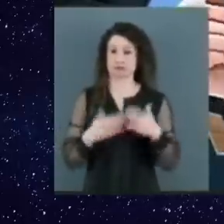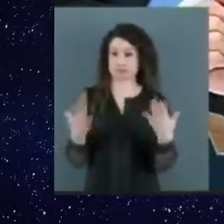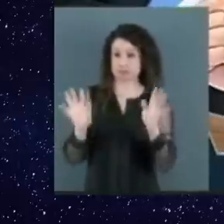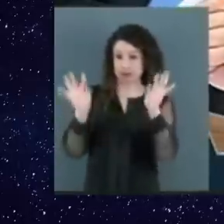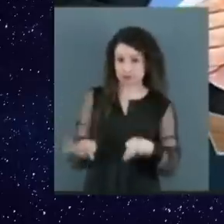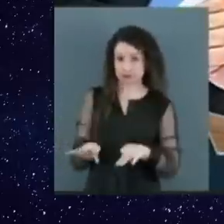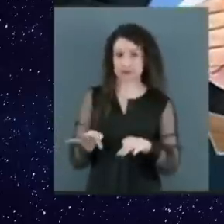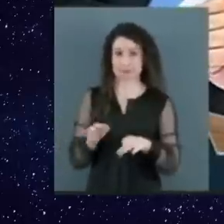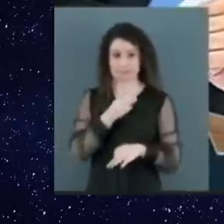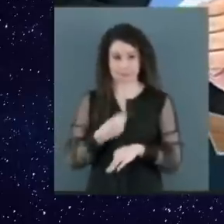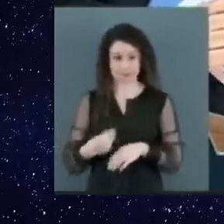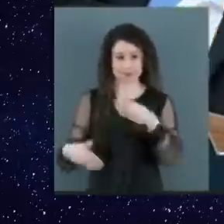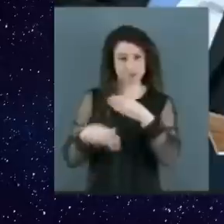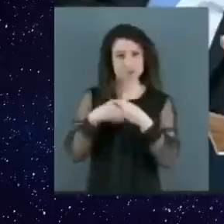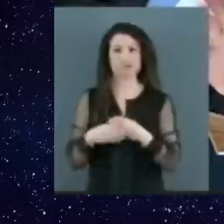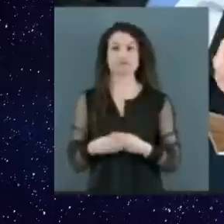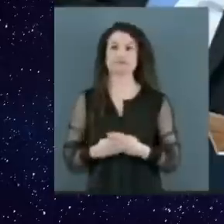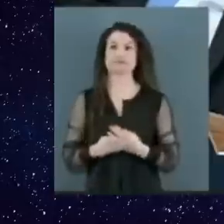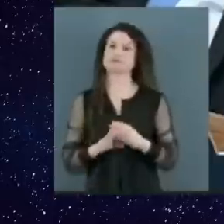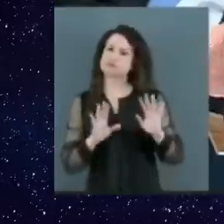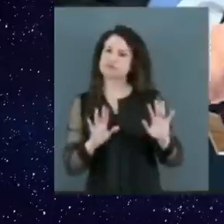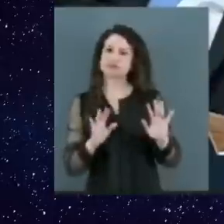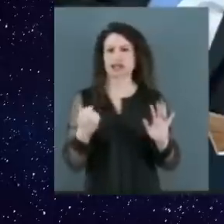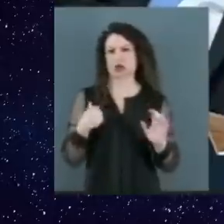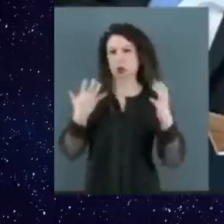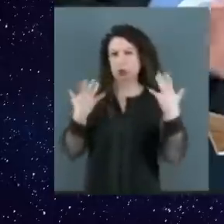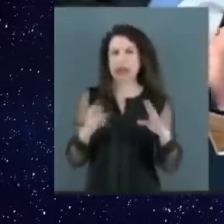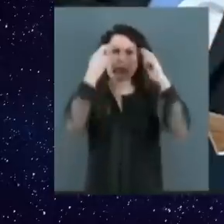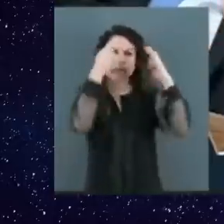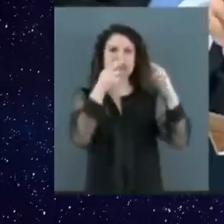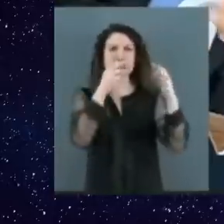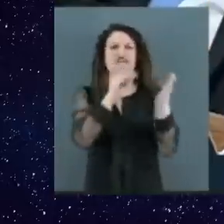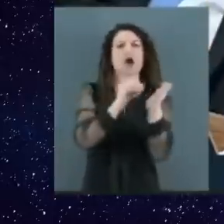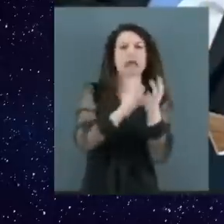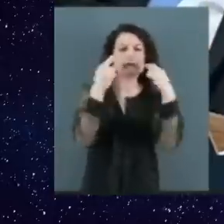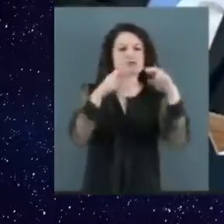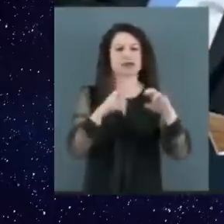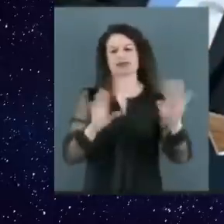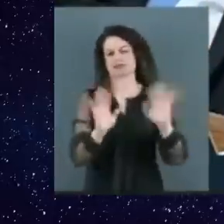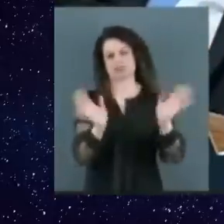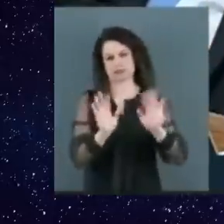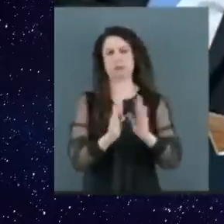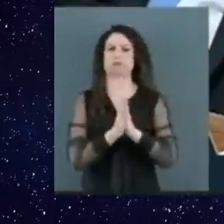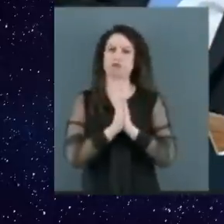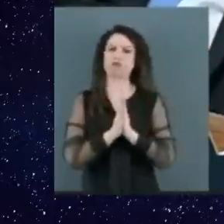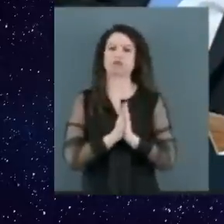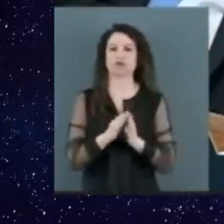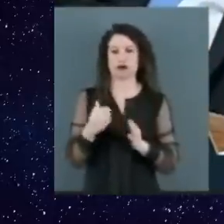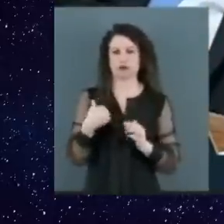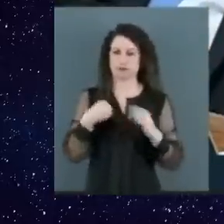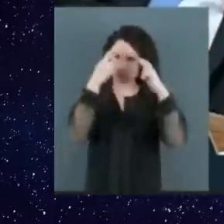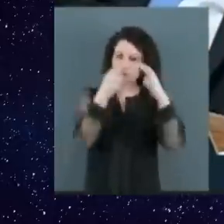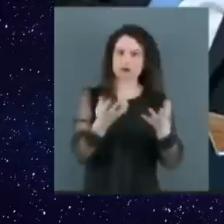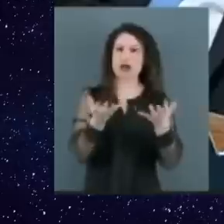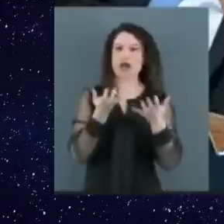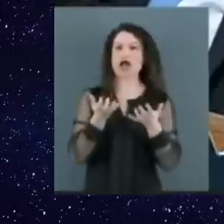ministro, aqui... E assim, não quero ser desrespeitoso, não quero ser ofensivo, nada. Eu registro só a minha solidariedade aqui ao